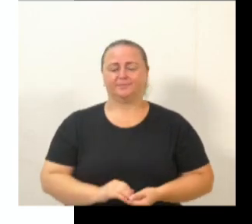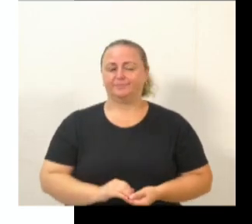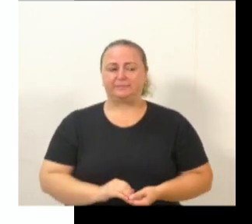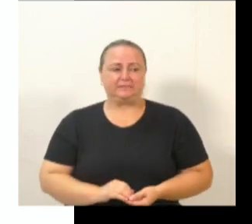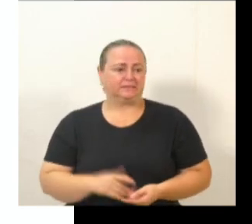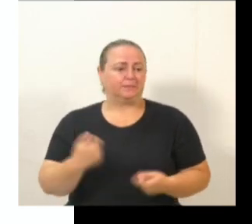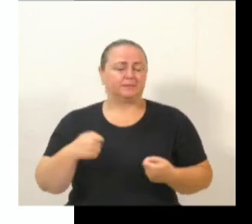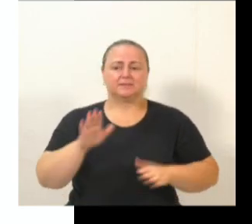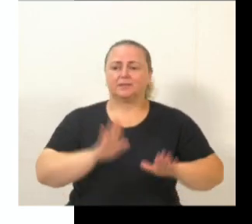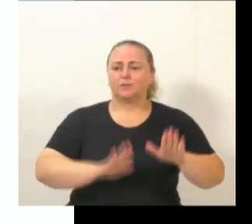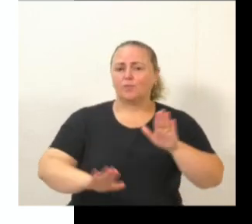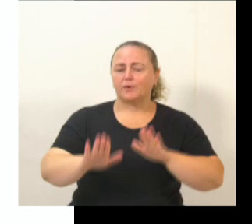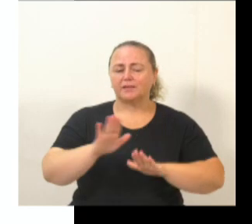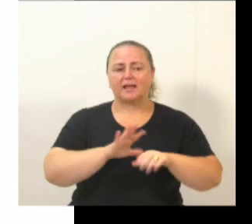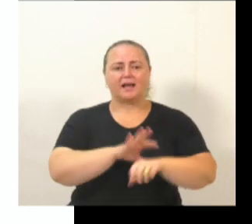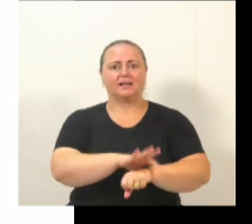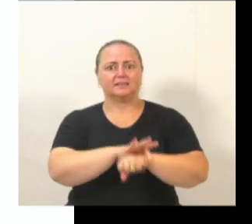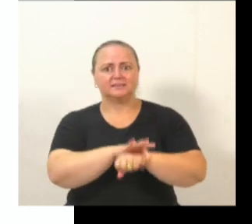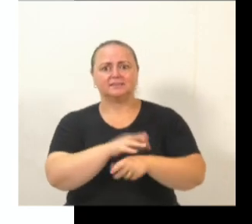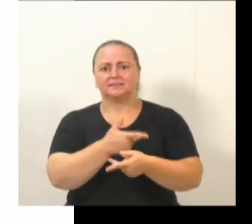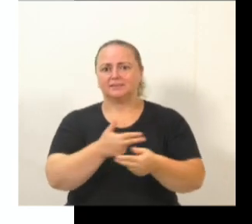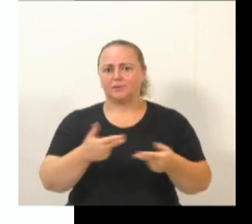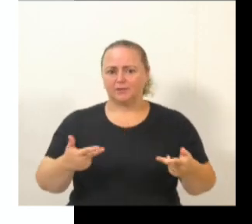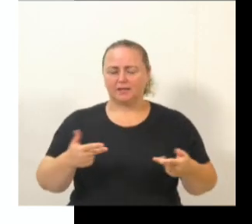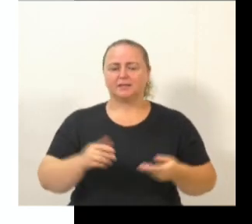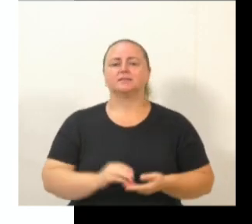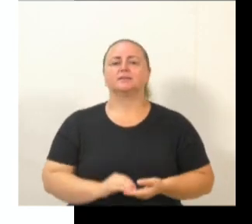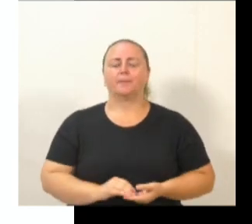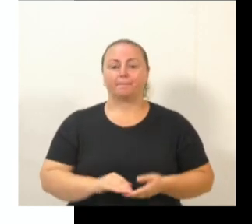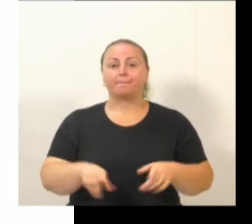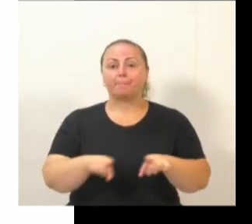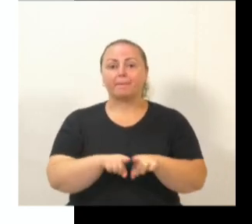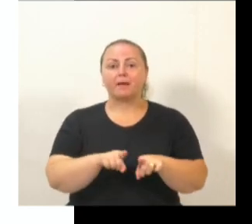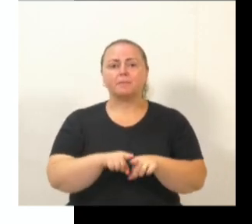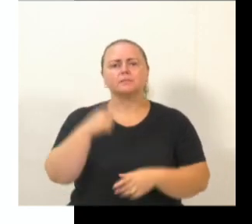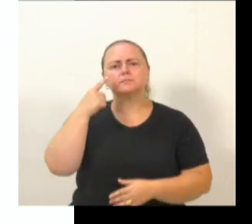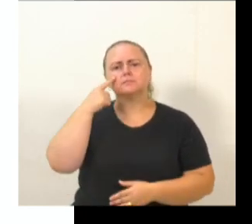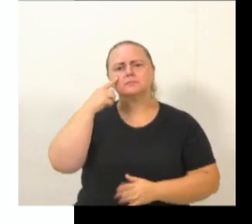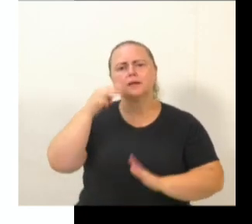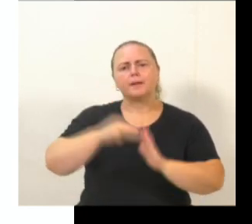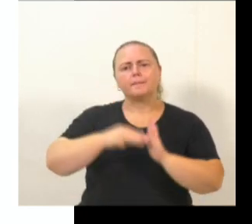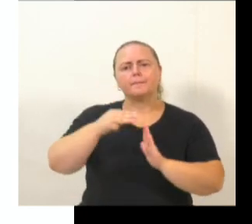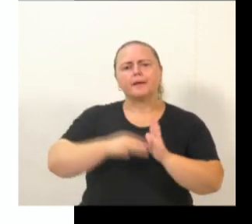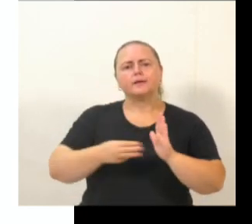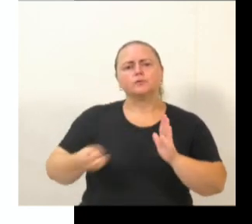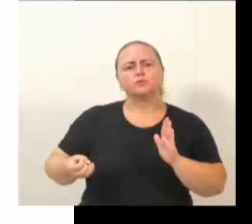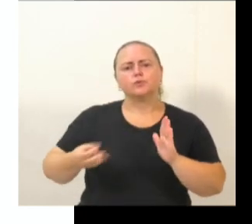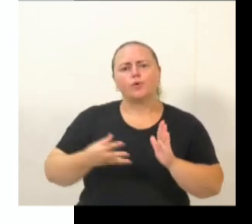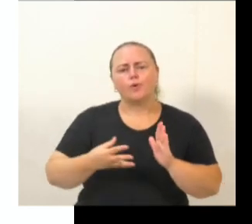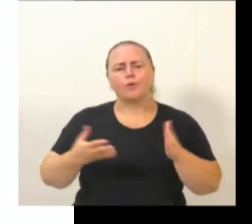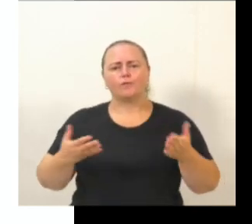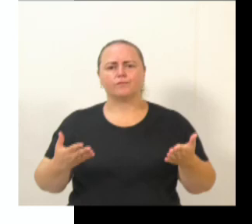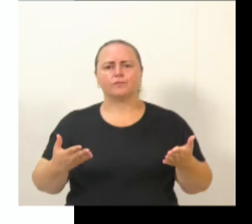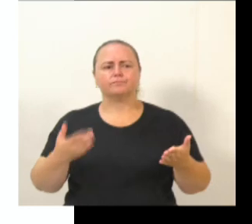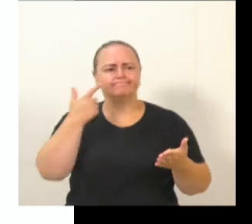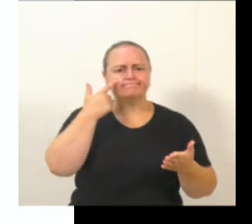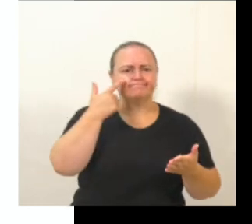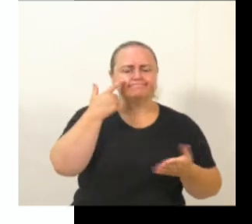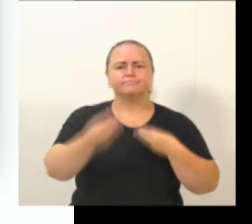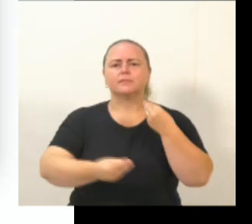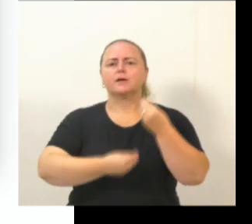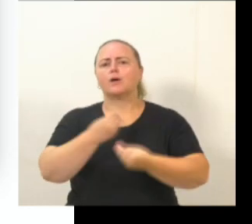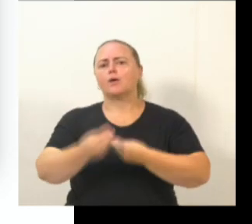tal, e buscando novos métodos, né, de fazer com não destrutivo, evitar vala aberta, evitar